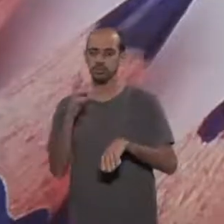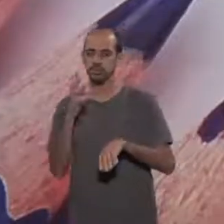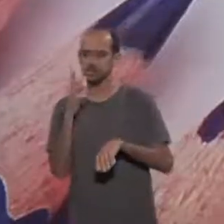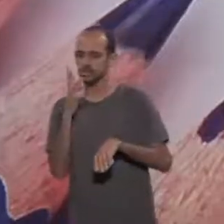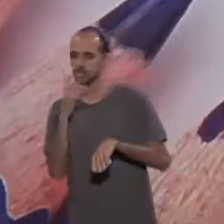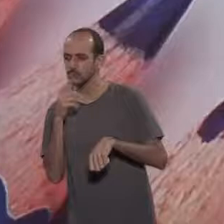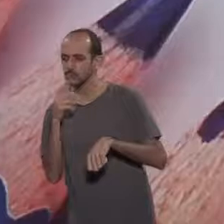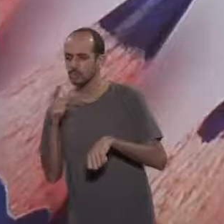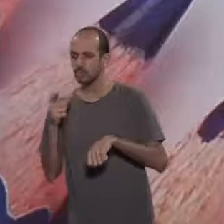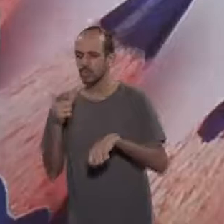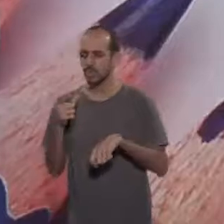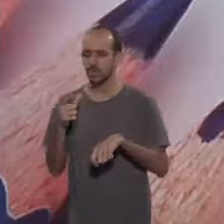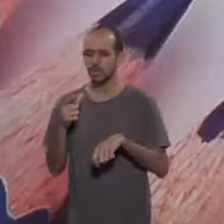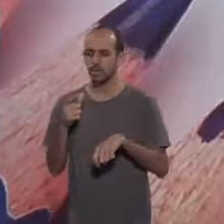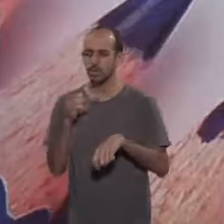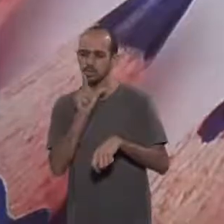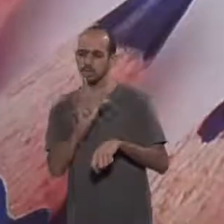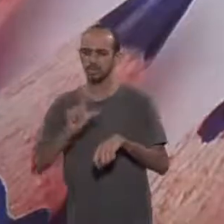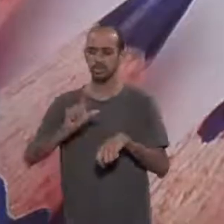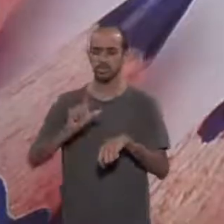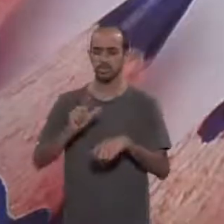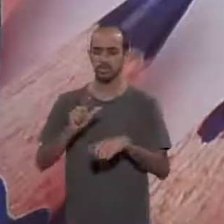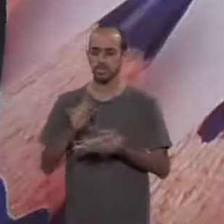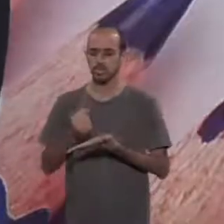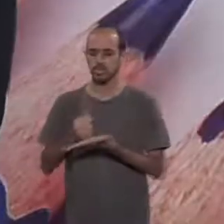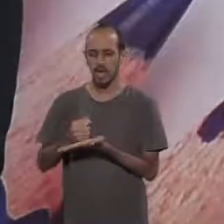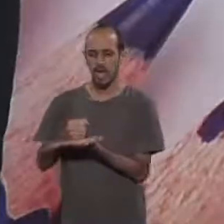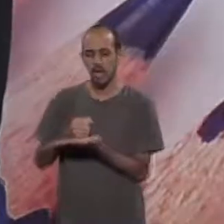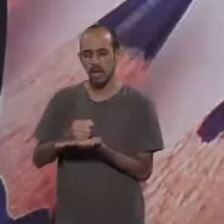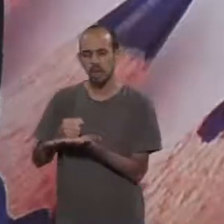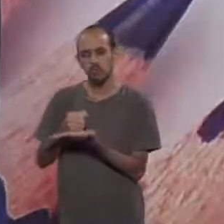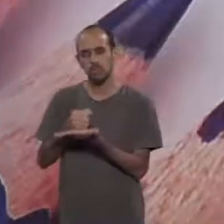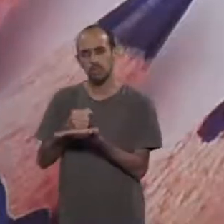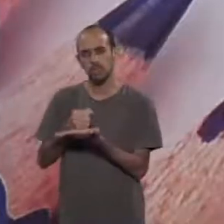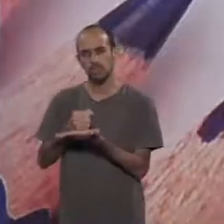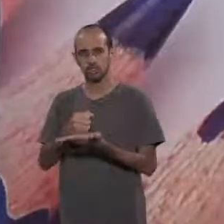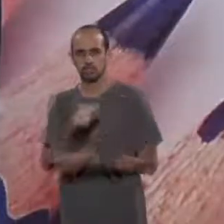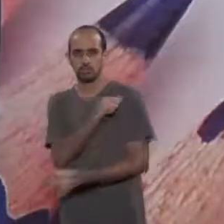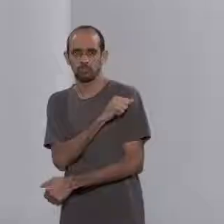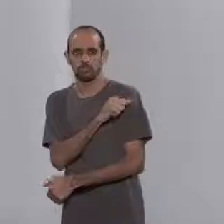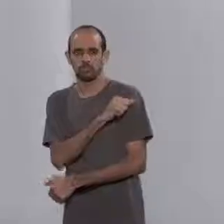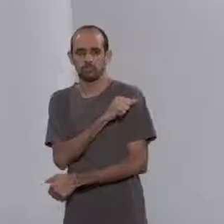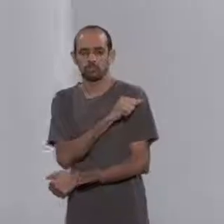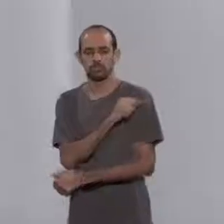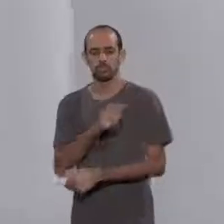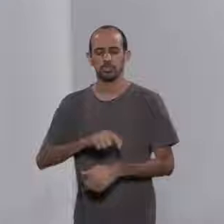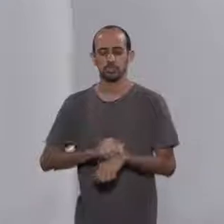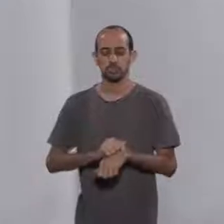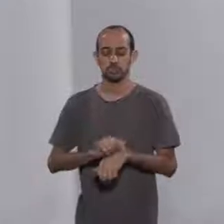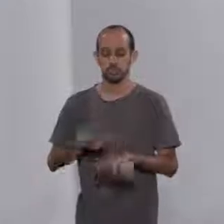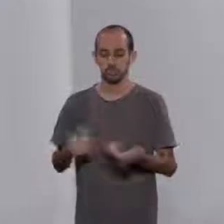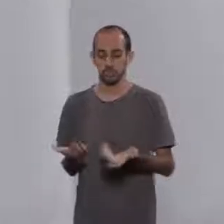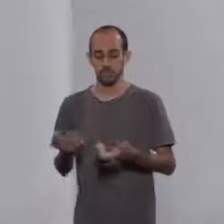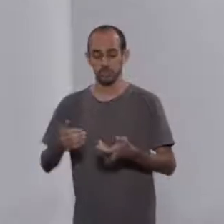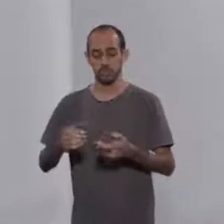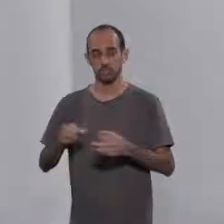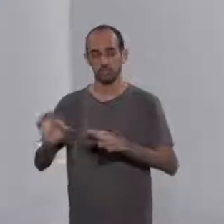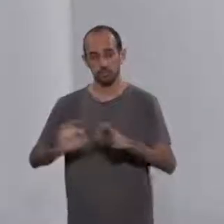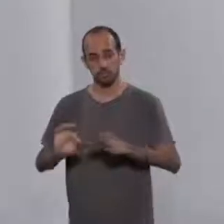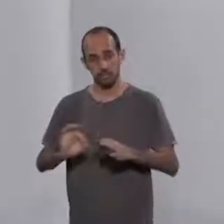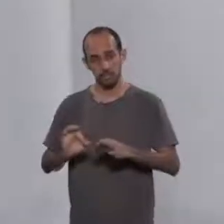para estabelecer essa rede de apoio para essas crianças e esses adolescentes? Então, a gente vem se